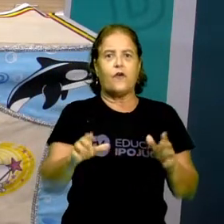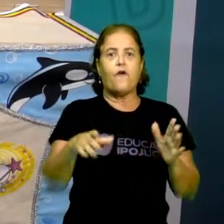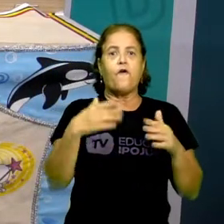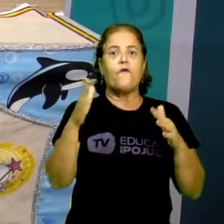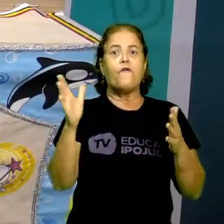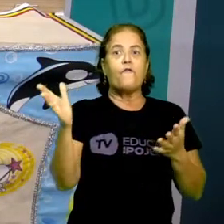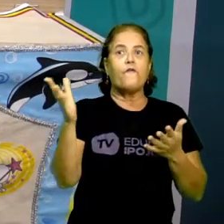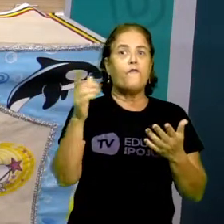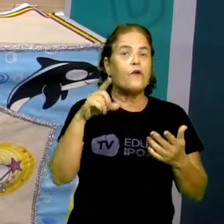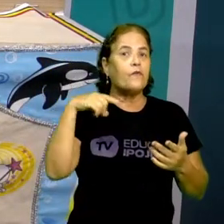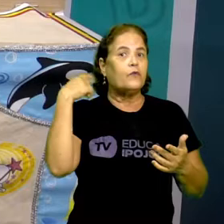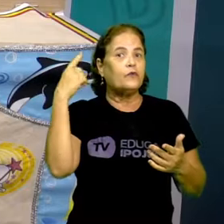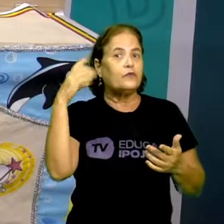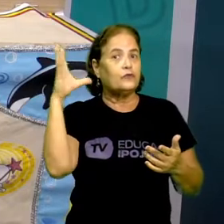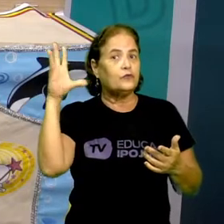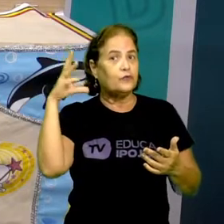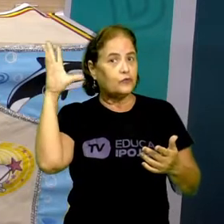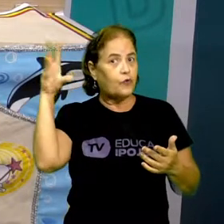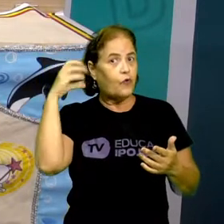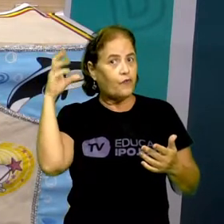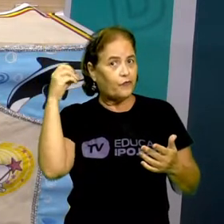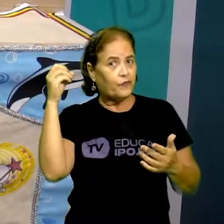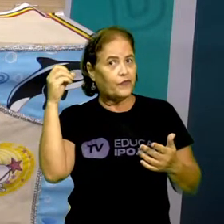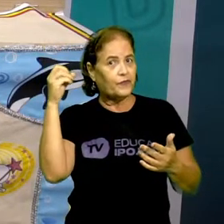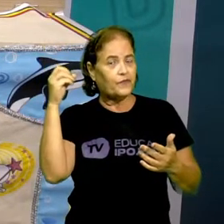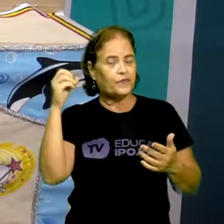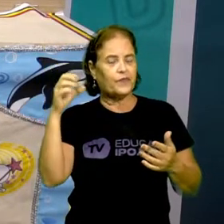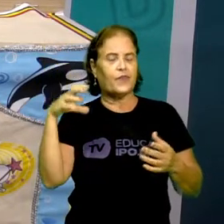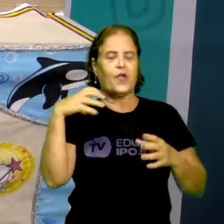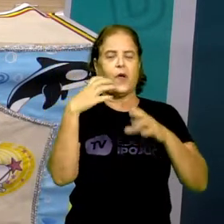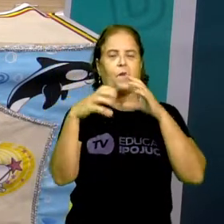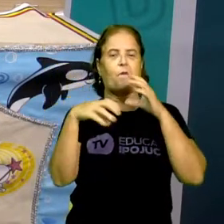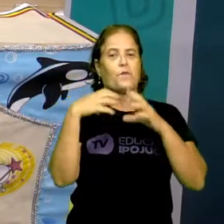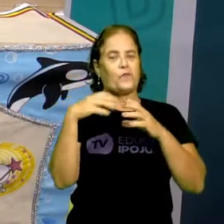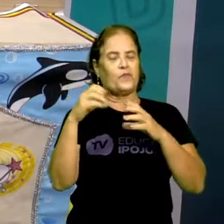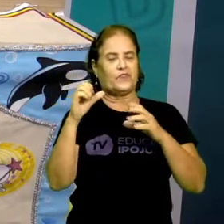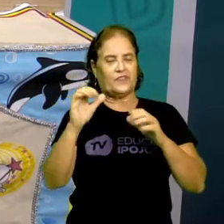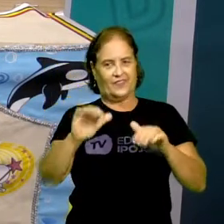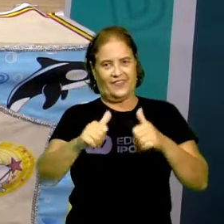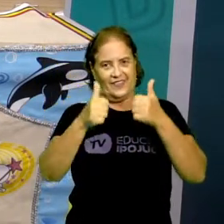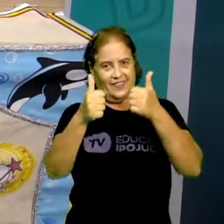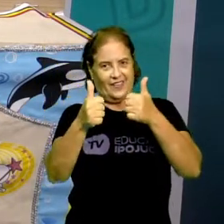aquela música bem legal, né, Leiturinha? Exatamente, Kelly. Isso, então